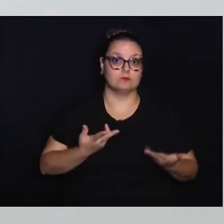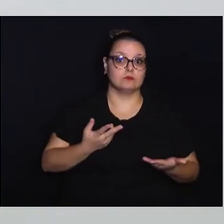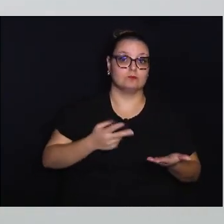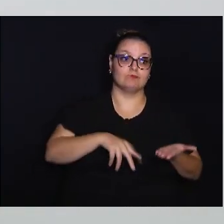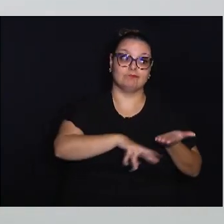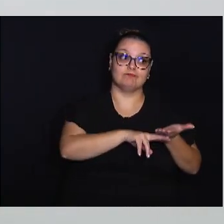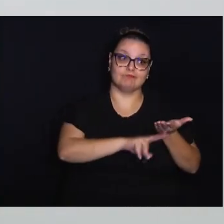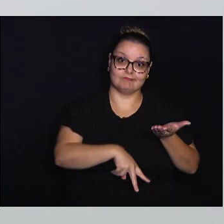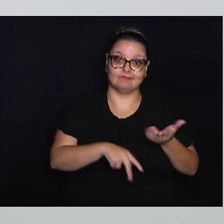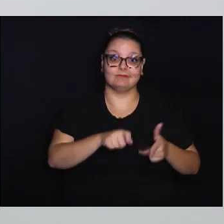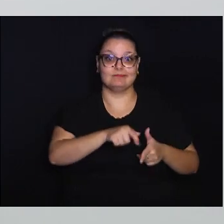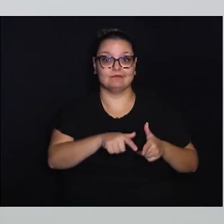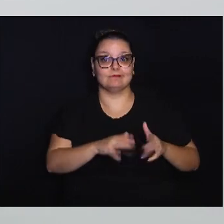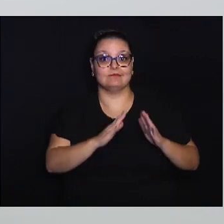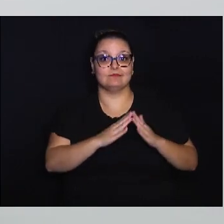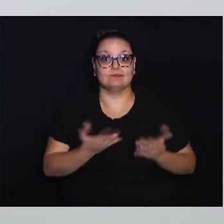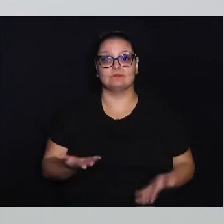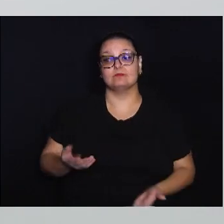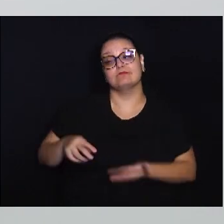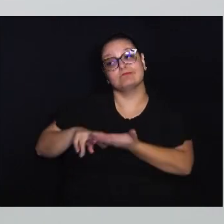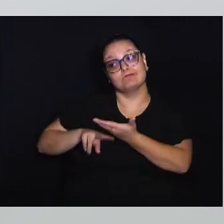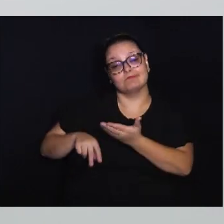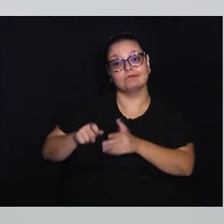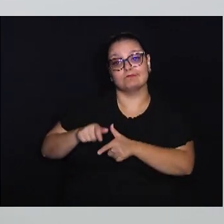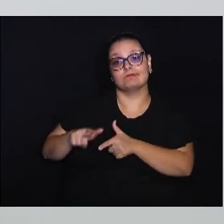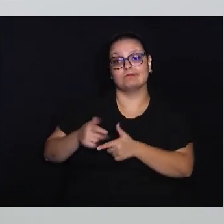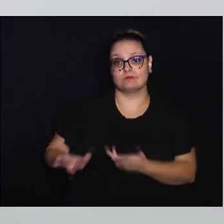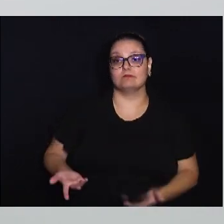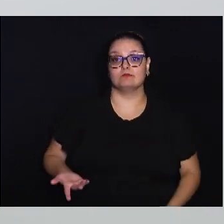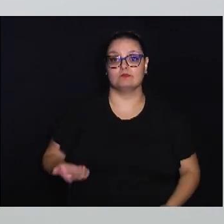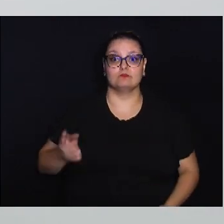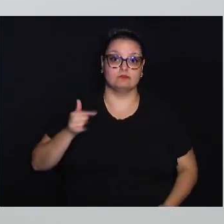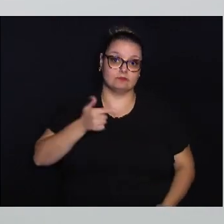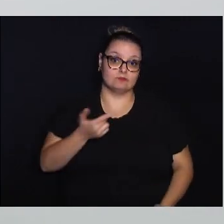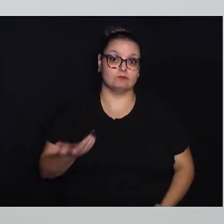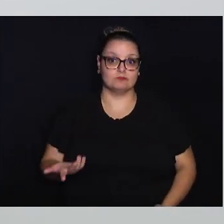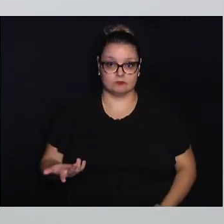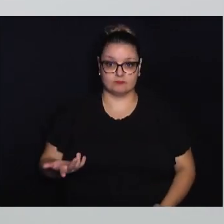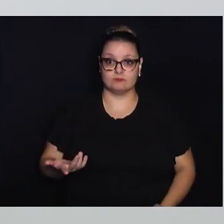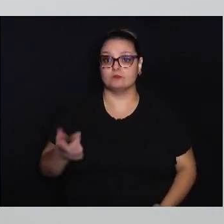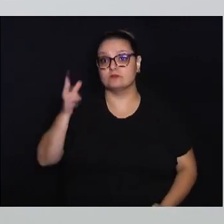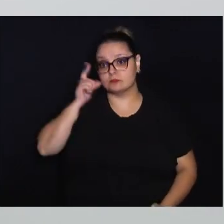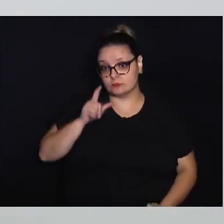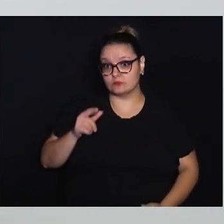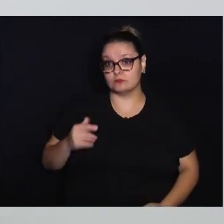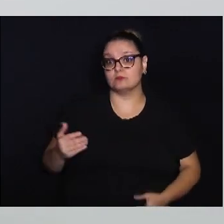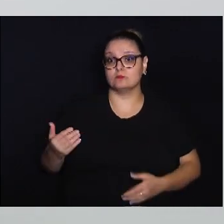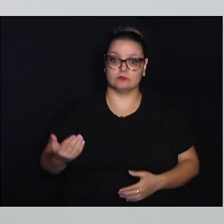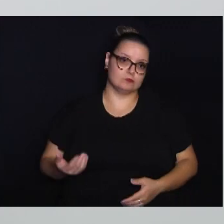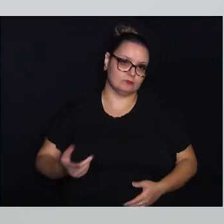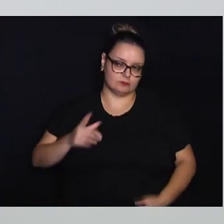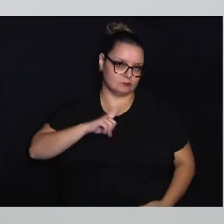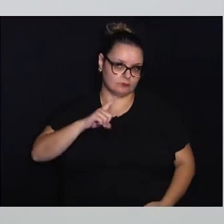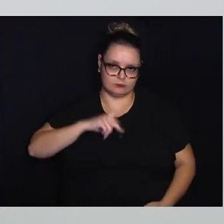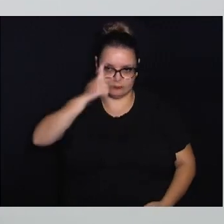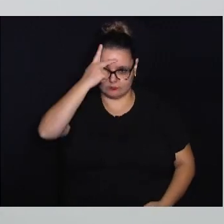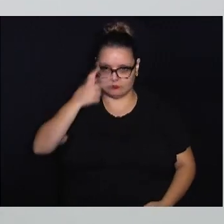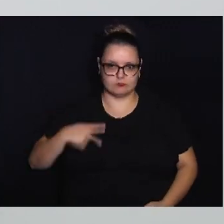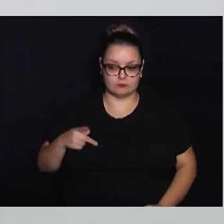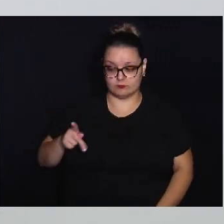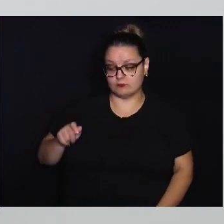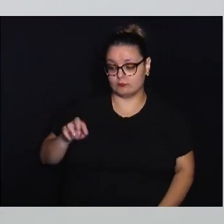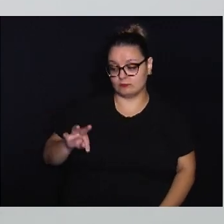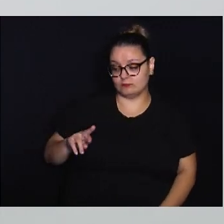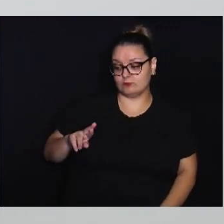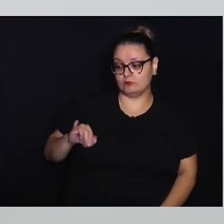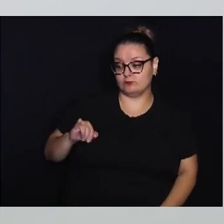são as desvantagens de alugar um imóvel? As desvantagens do alugar um imóvel é que você não tem, além de não conseguir construir um patrimônio